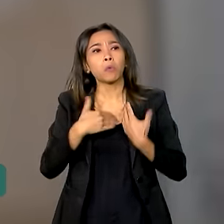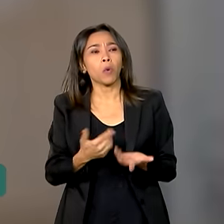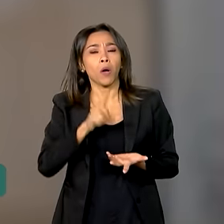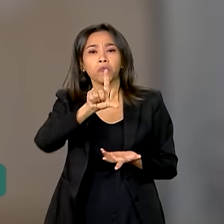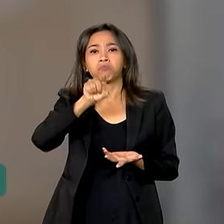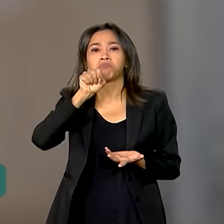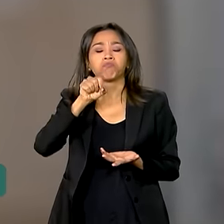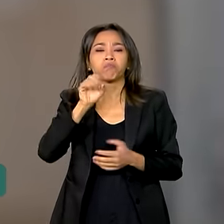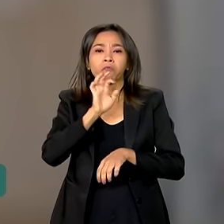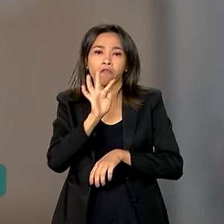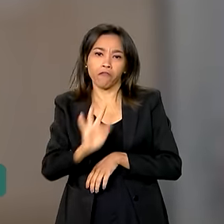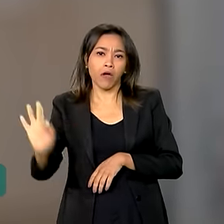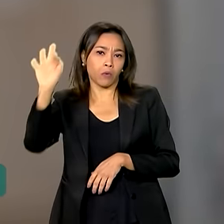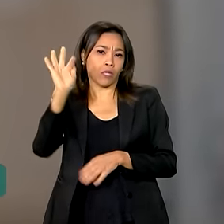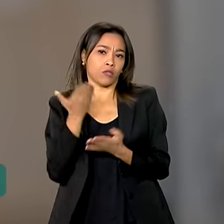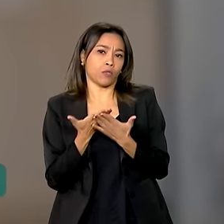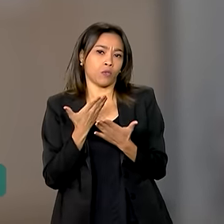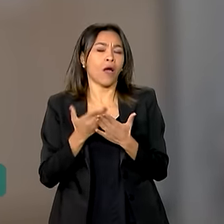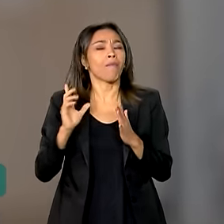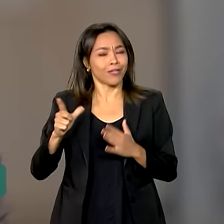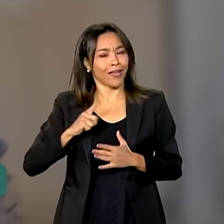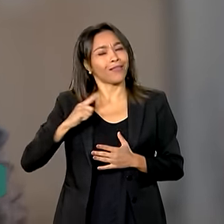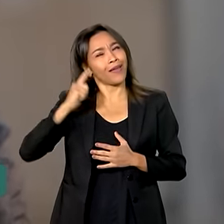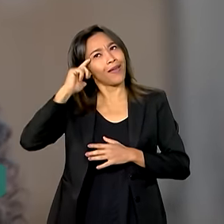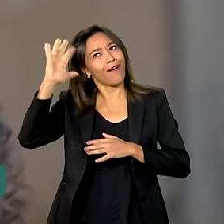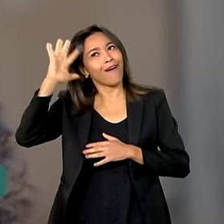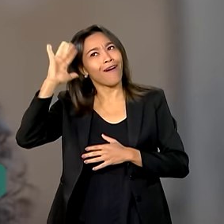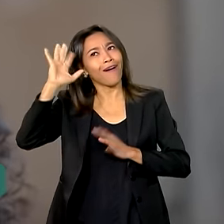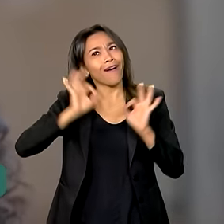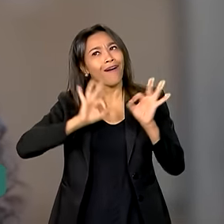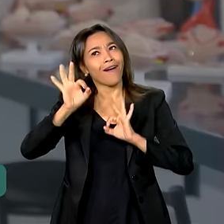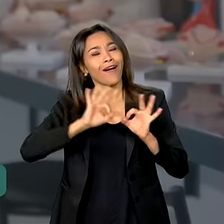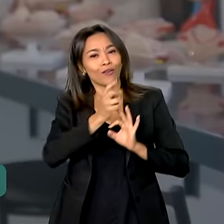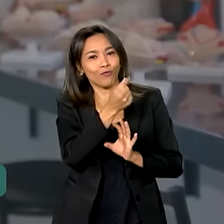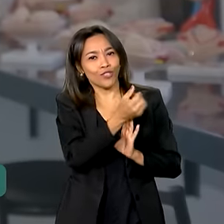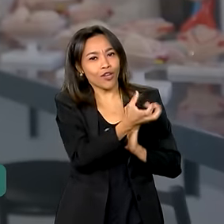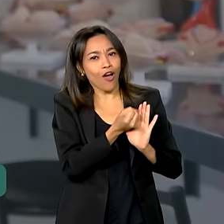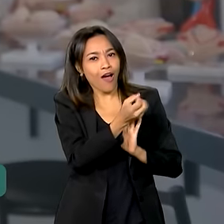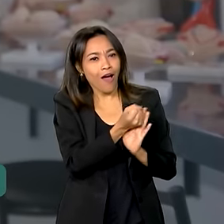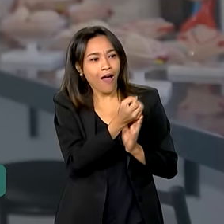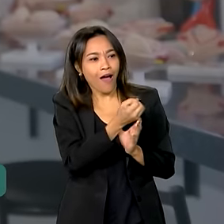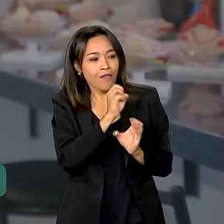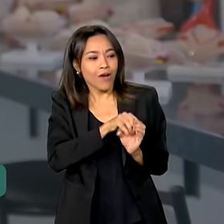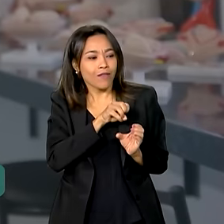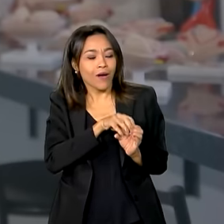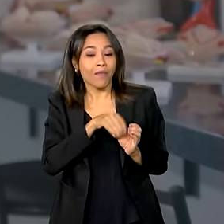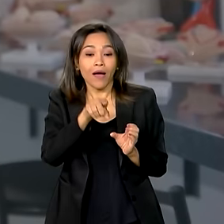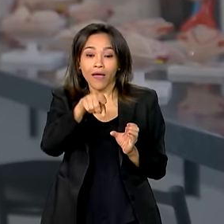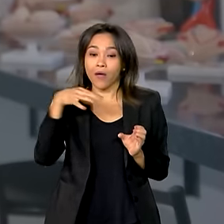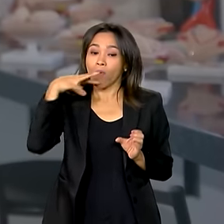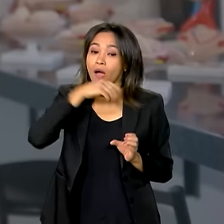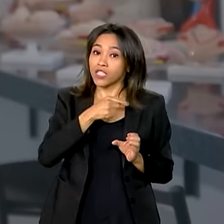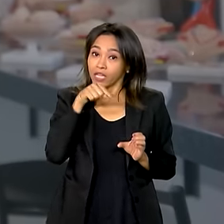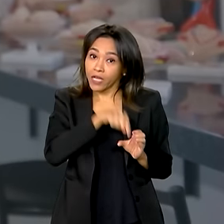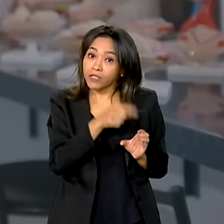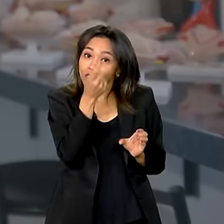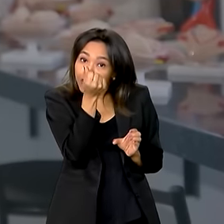cursar, mas já tem planos e sonhos para o dinheiro que vem recebendo. Eu acho que esse dinheiro do Pé de Meia